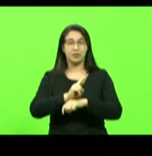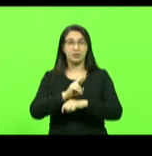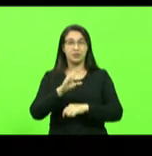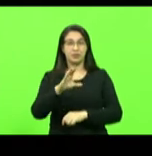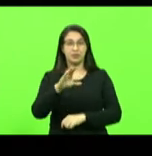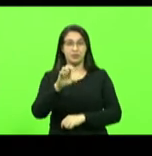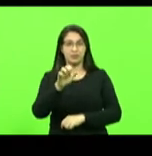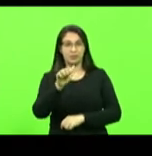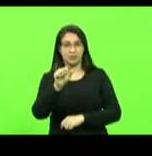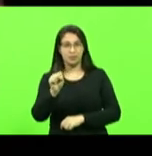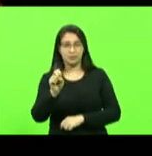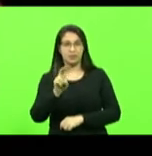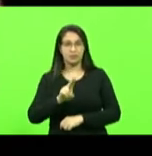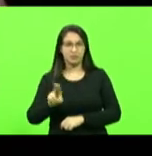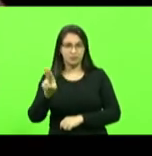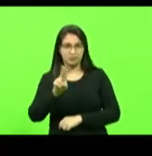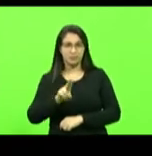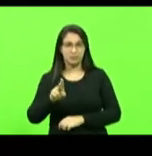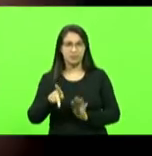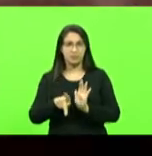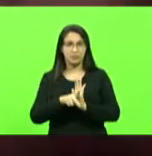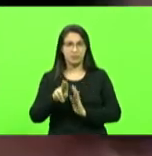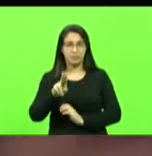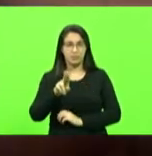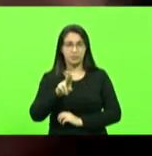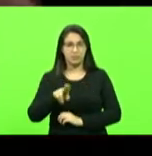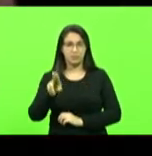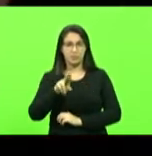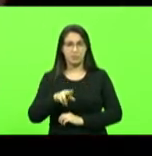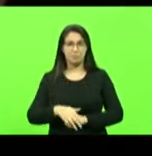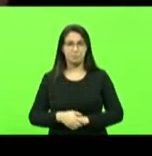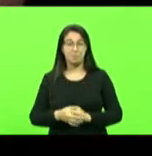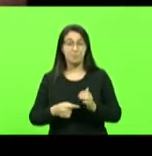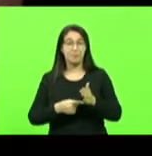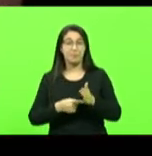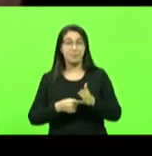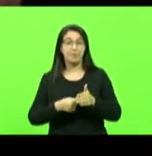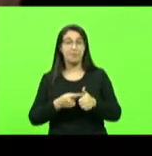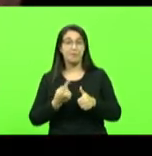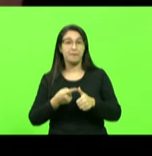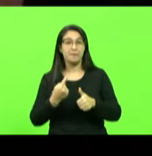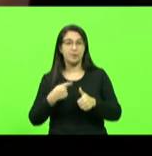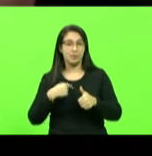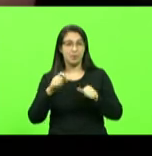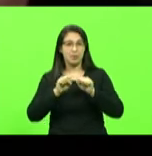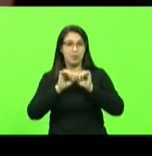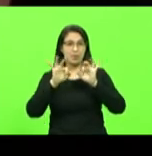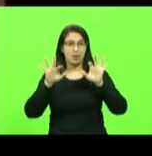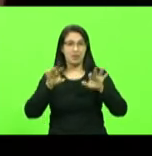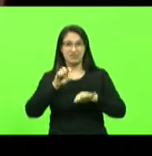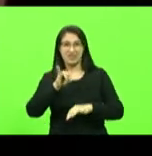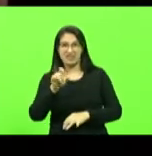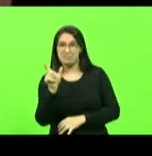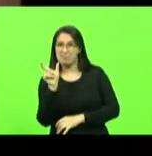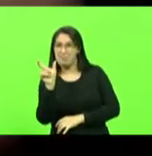como usuário. Só que a primeira coisa que vou deixar bem clara, se alguma palavra